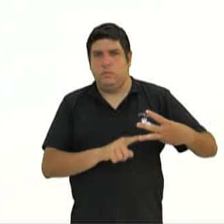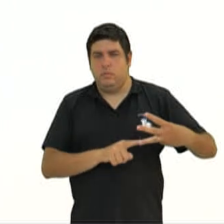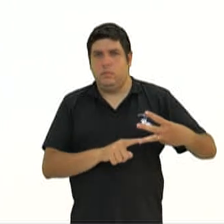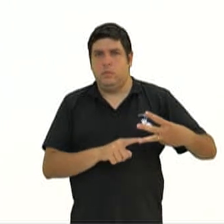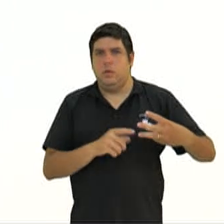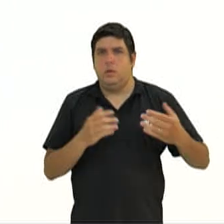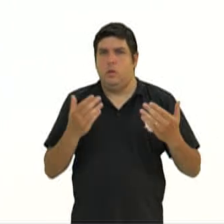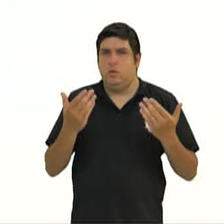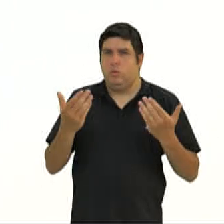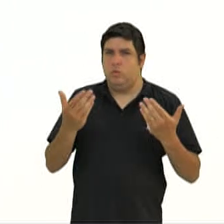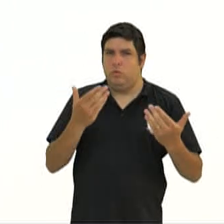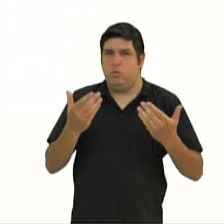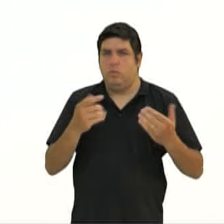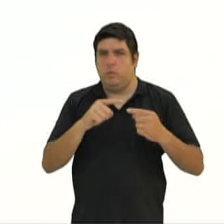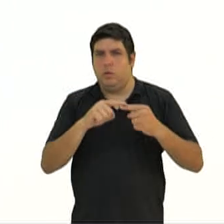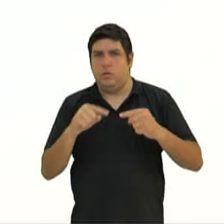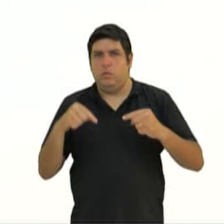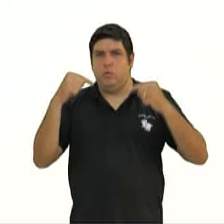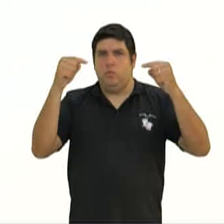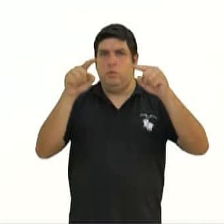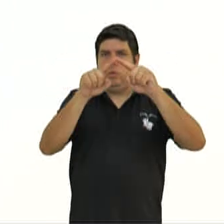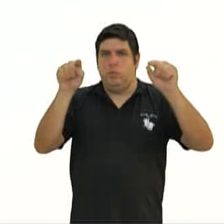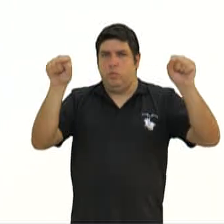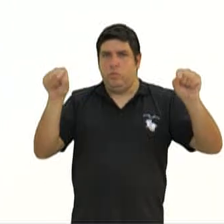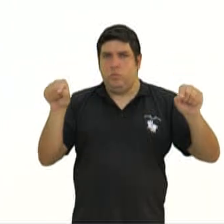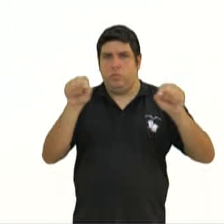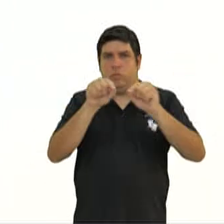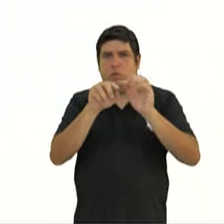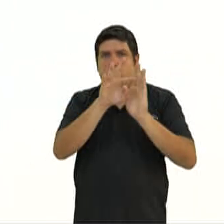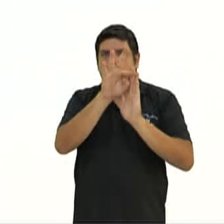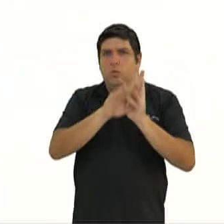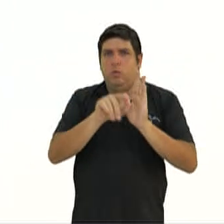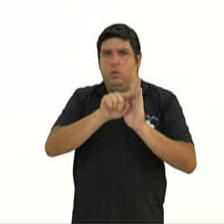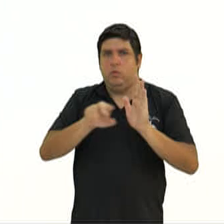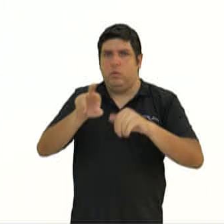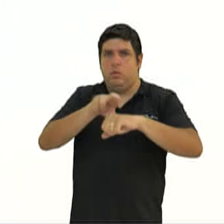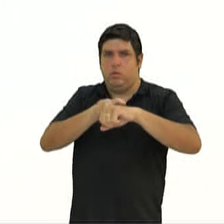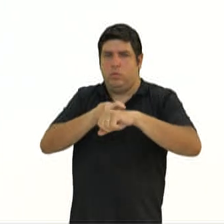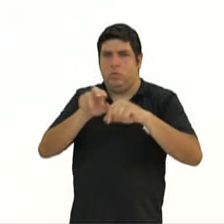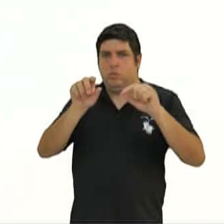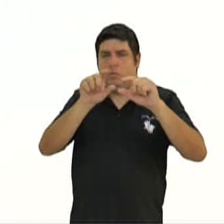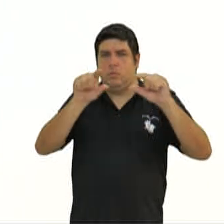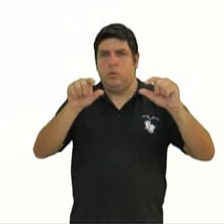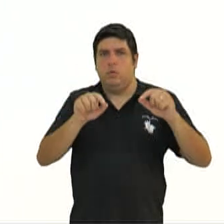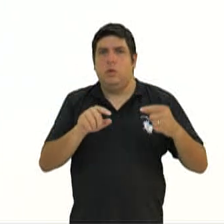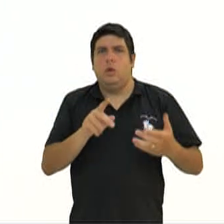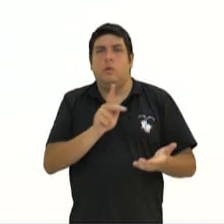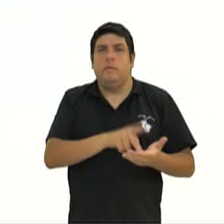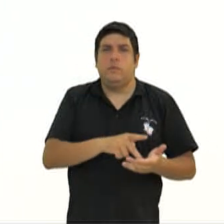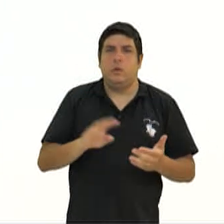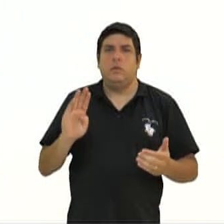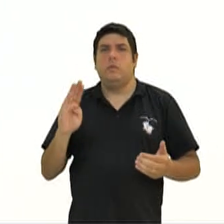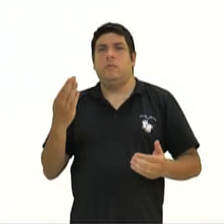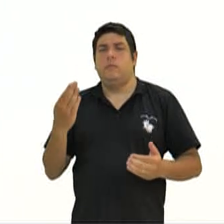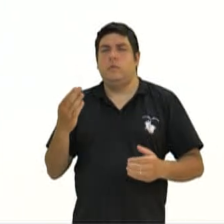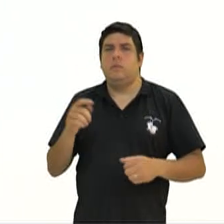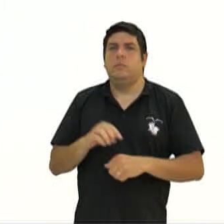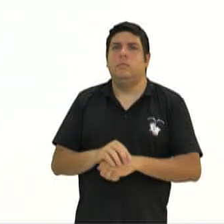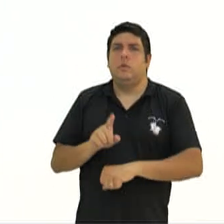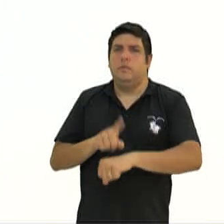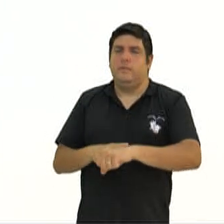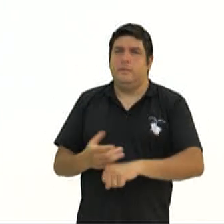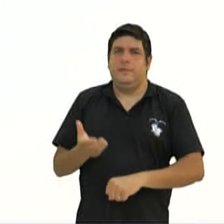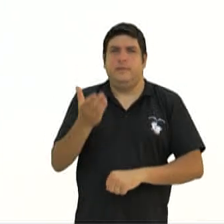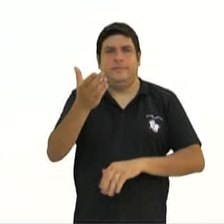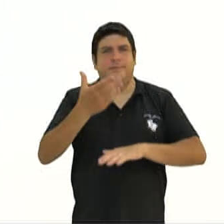Comparem o que está aqui com o pedaço do texto que está em roxo aqui em cima e escrevam true or false, verdadeiro ou falso. Tempinho